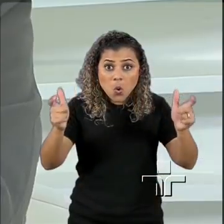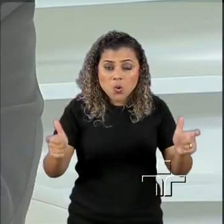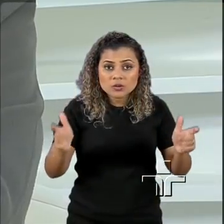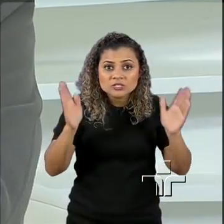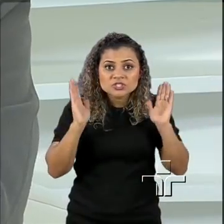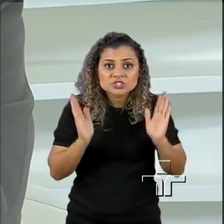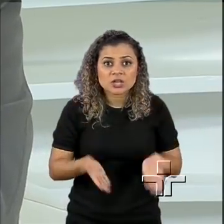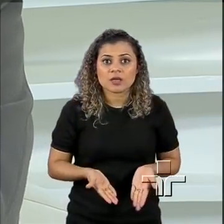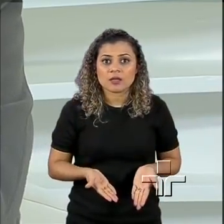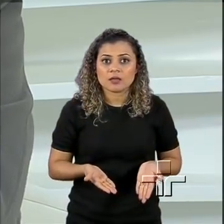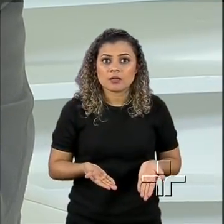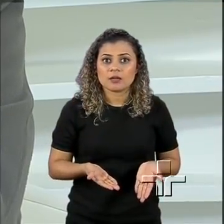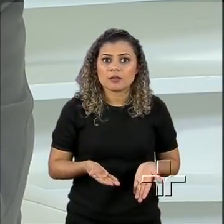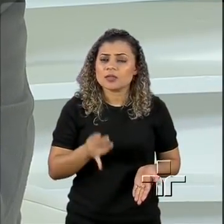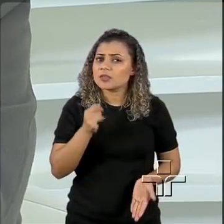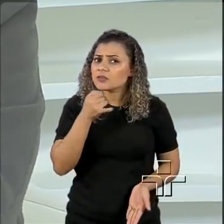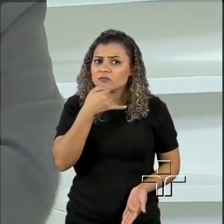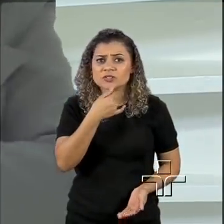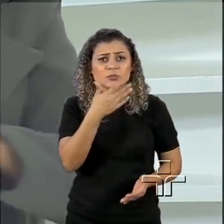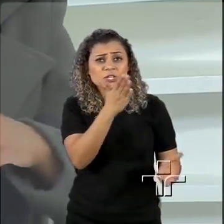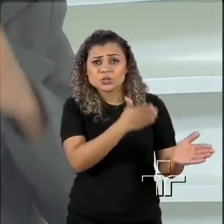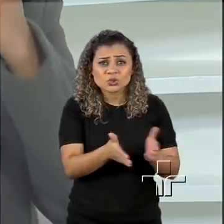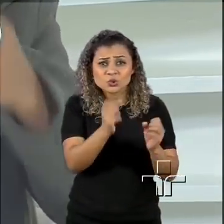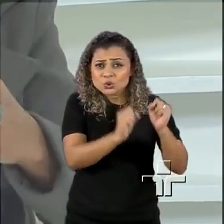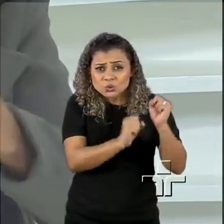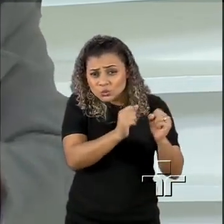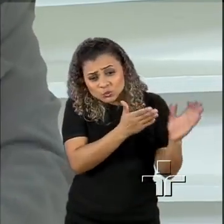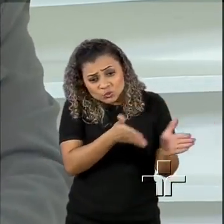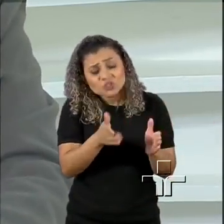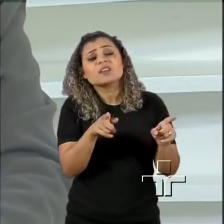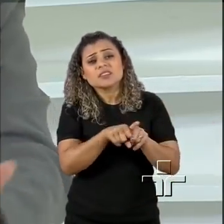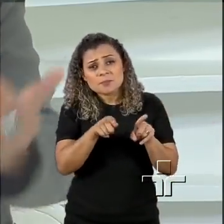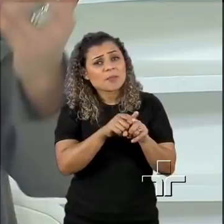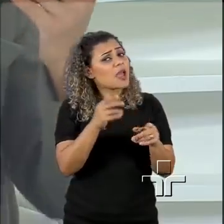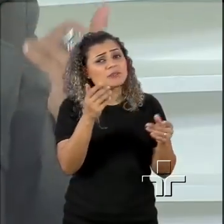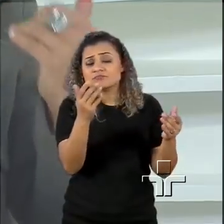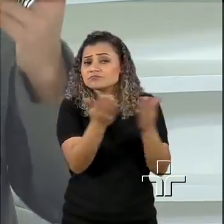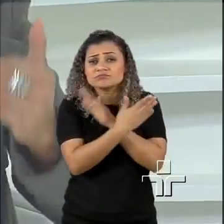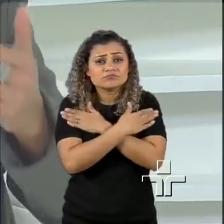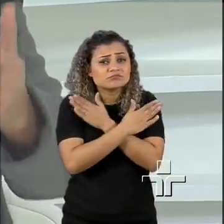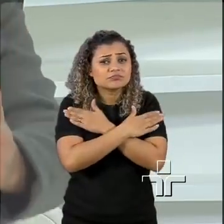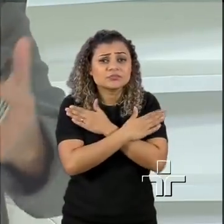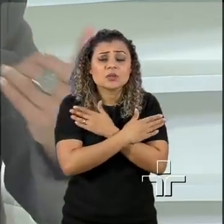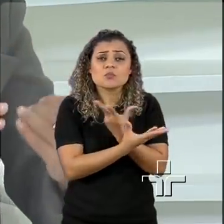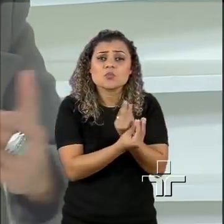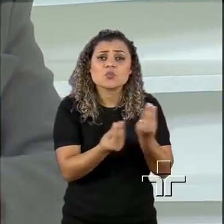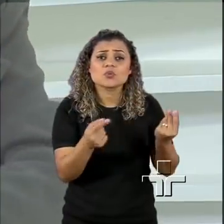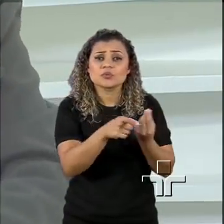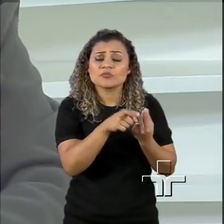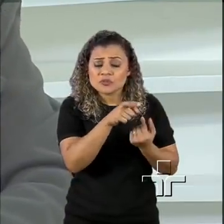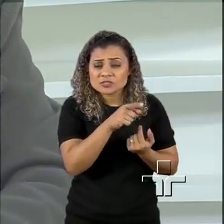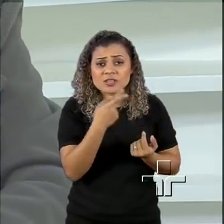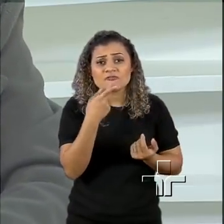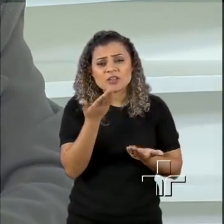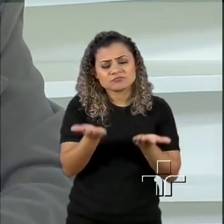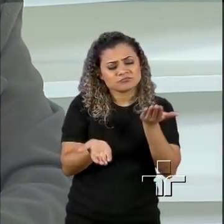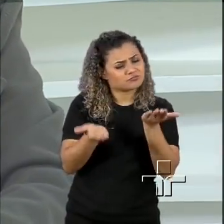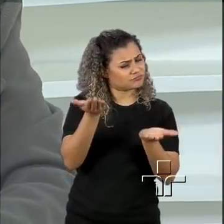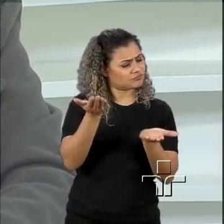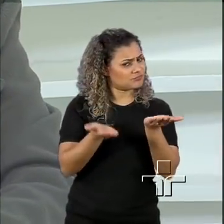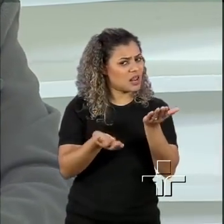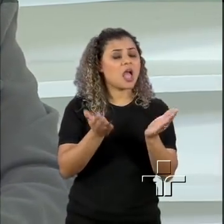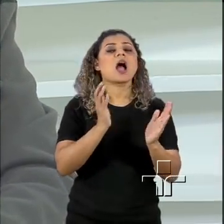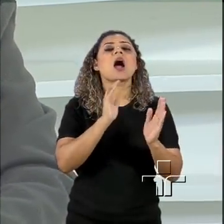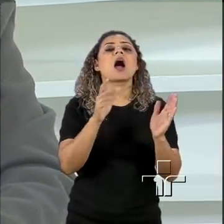dígitos, inclusive na indústria pesada. Qual é a sua política hoje e qual é o balanço que o senhor faz desses acordos que foram feitos pelo